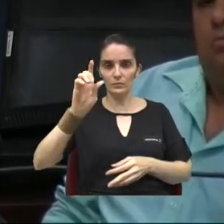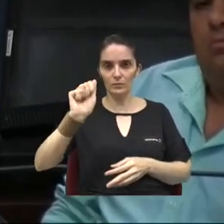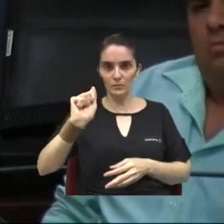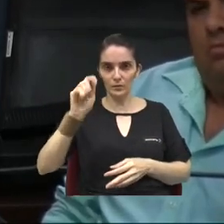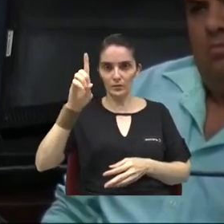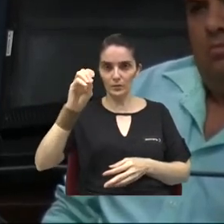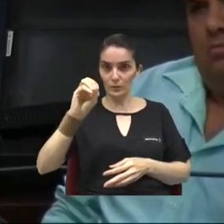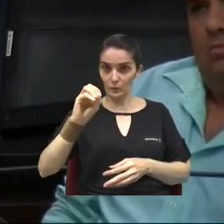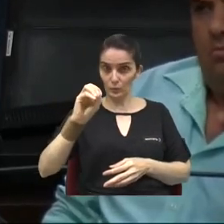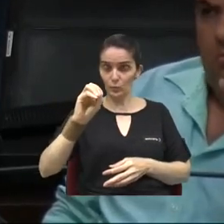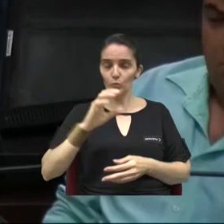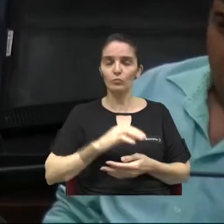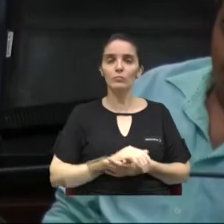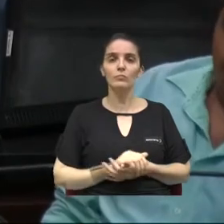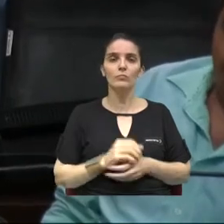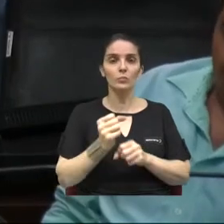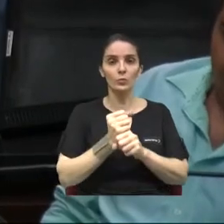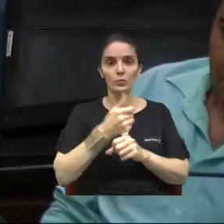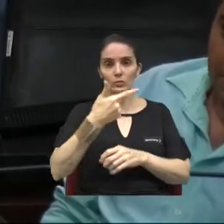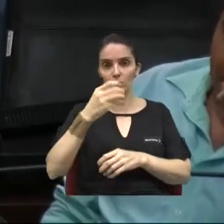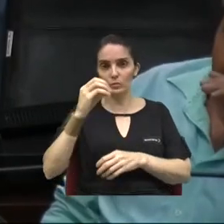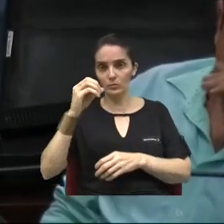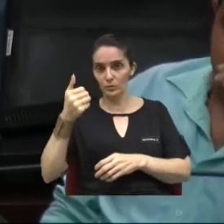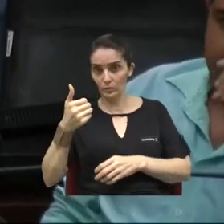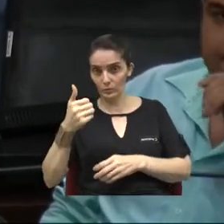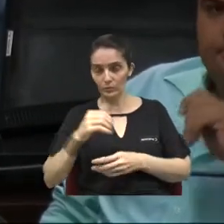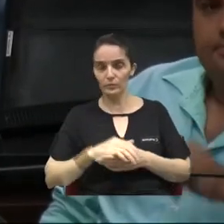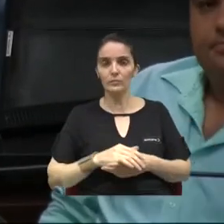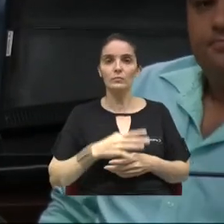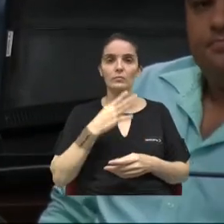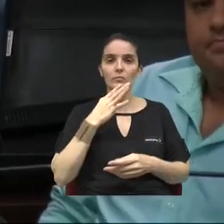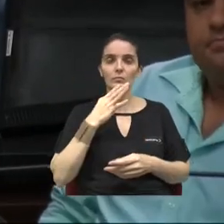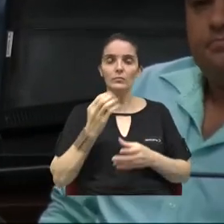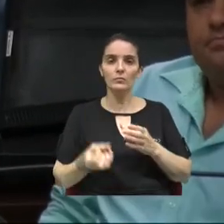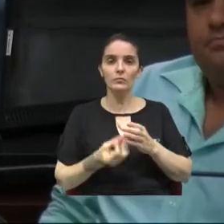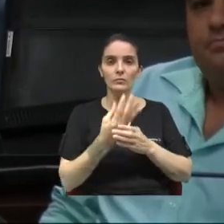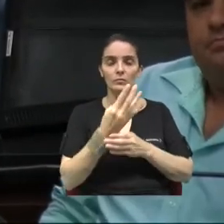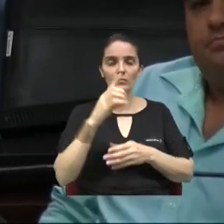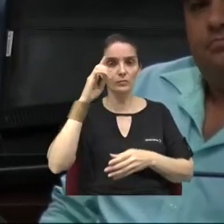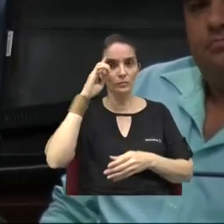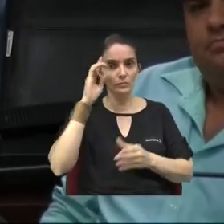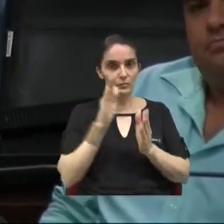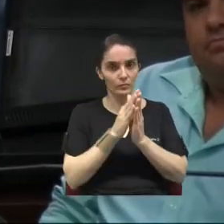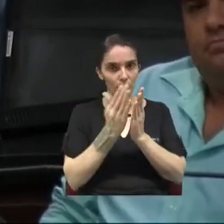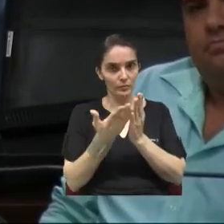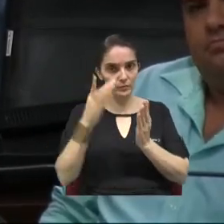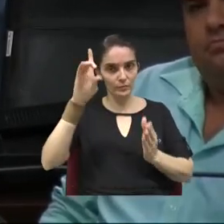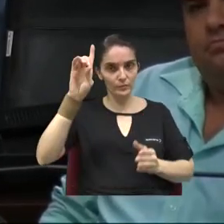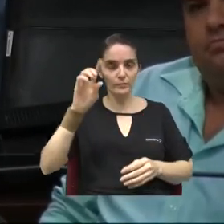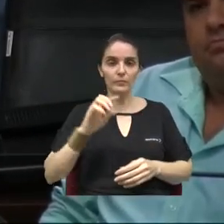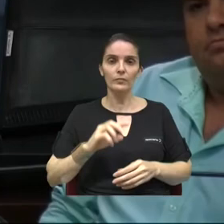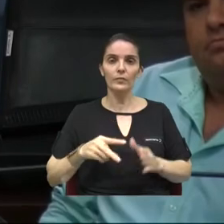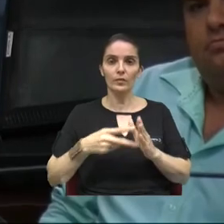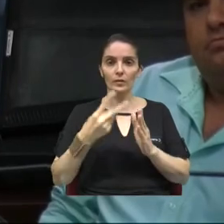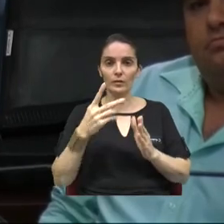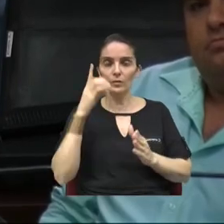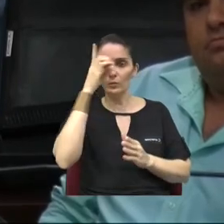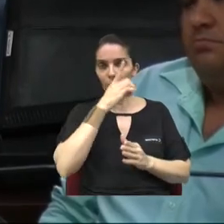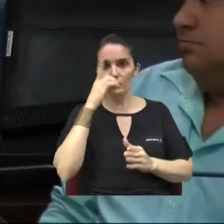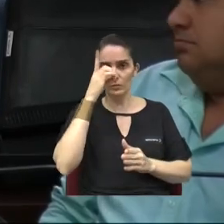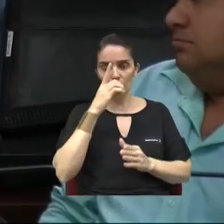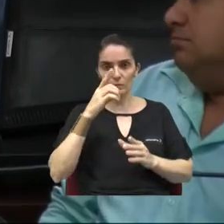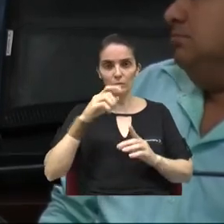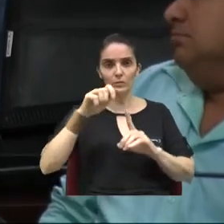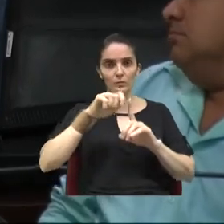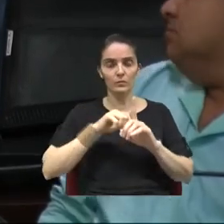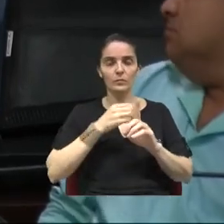19 de dezembro de 2001. Então, fica constituído o dia da Bíblia, a ser celebrado o segundo domingo do mês de dezembro de cada ano,